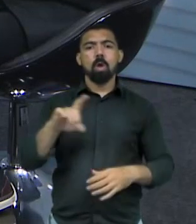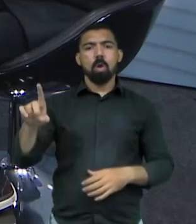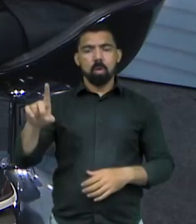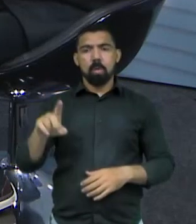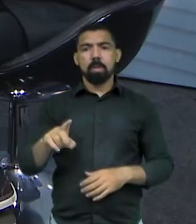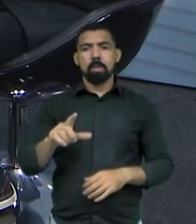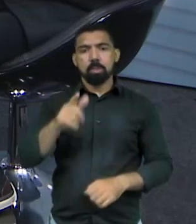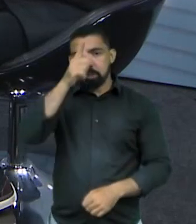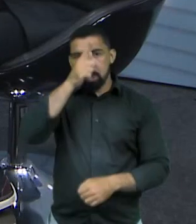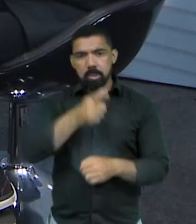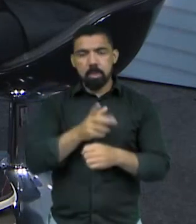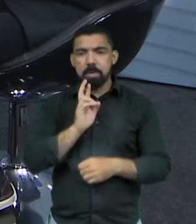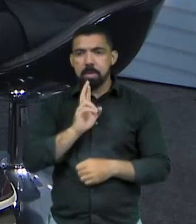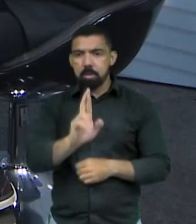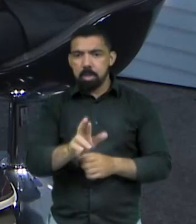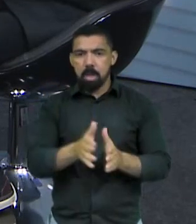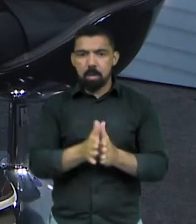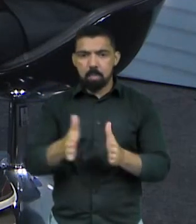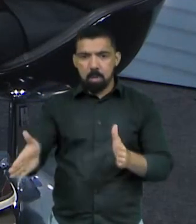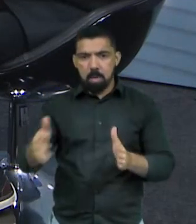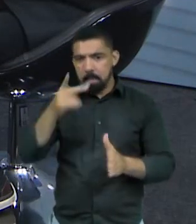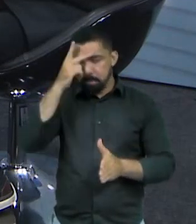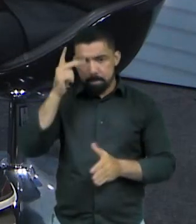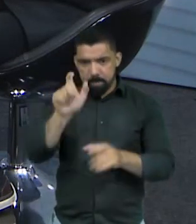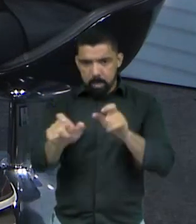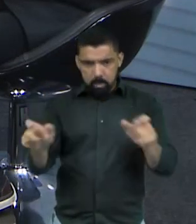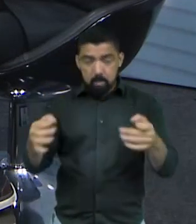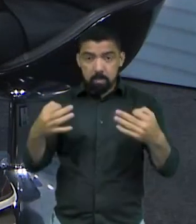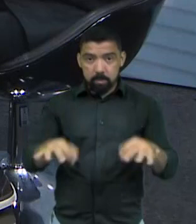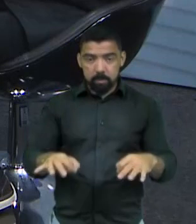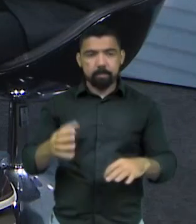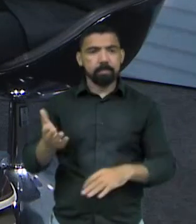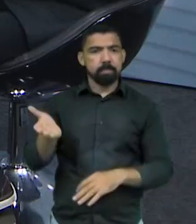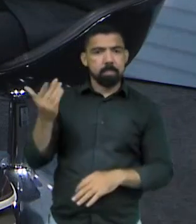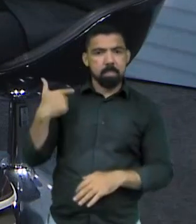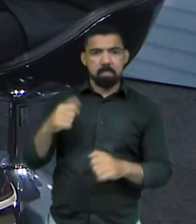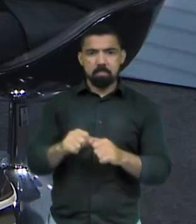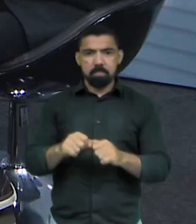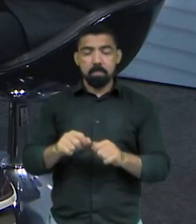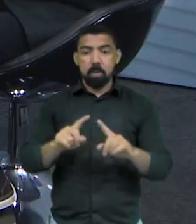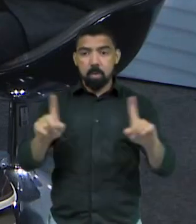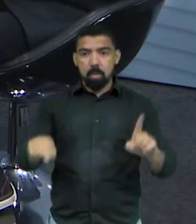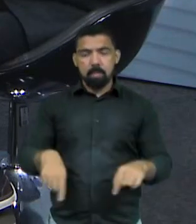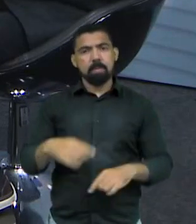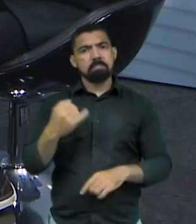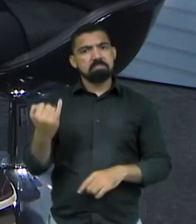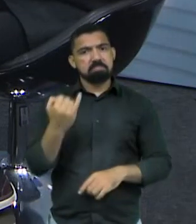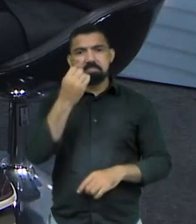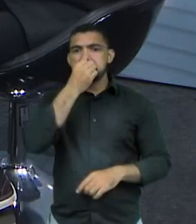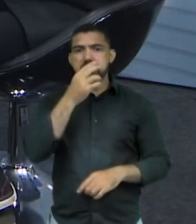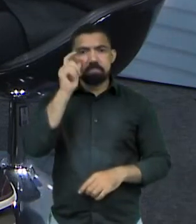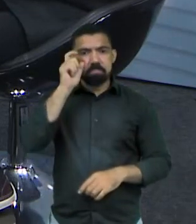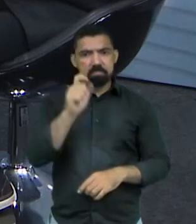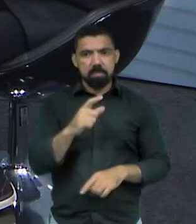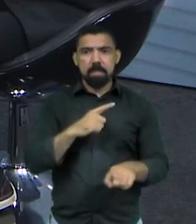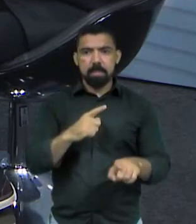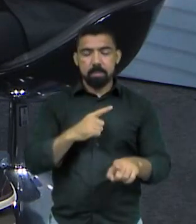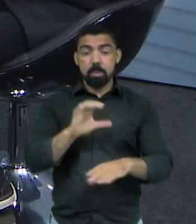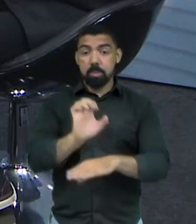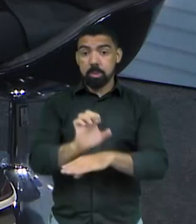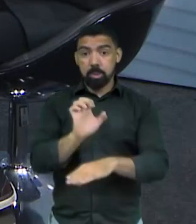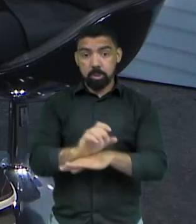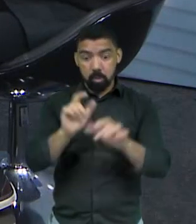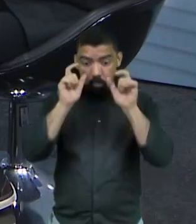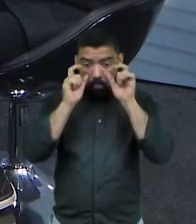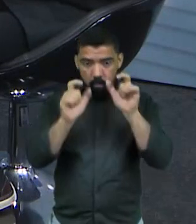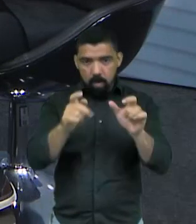processos, gestão de pessoas. Eu fiz um programa sobre isso. É impressionante, né, como isso é importante. Quer dizer, então, o Estado focar a gestão de